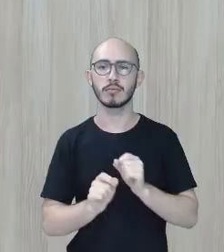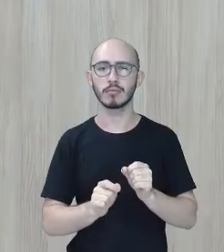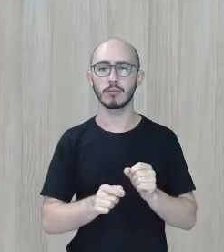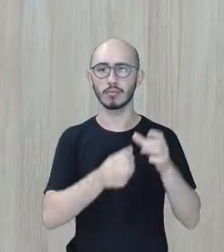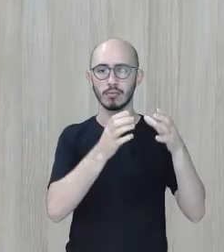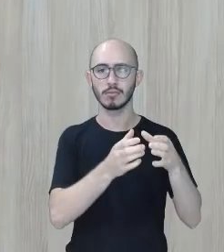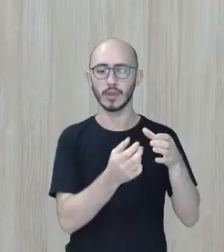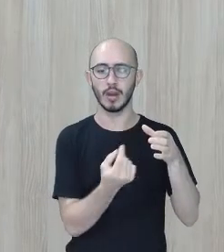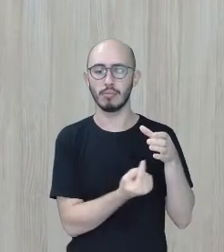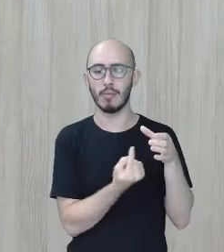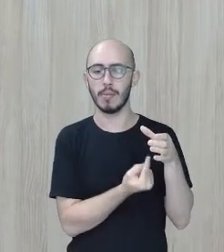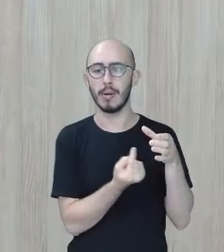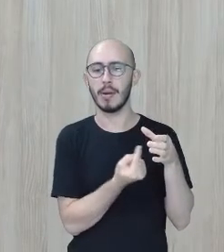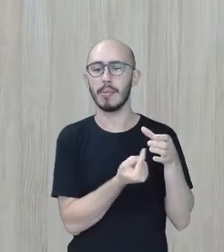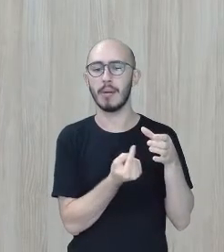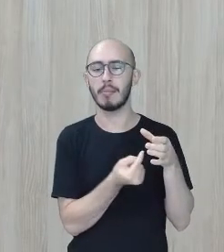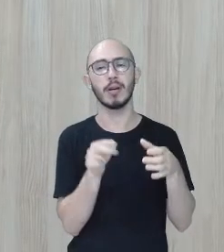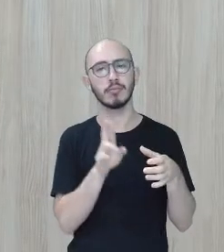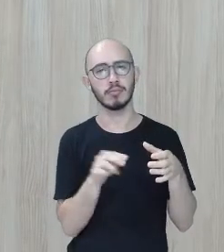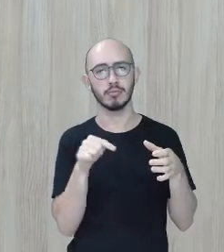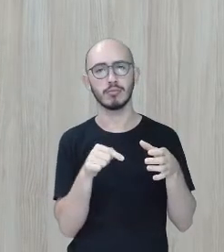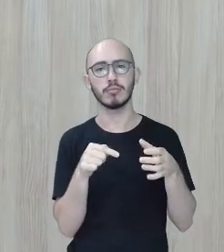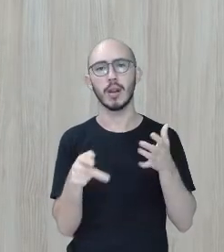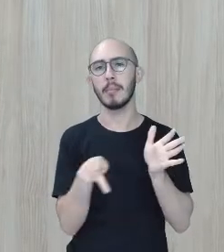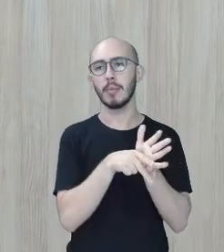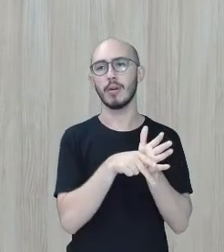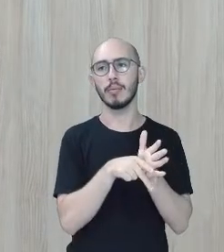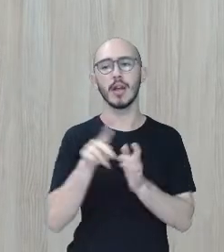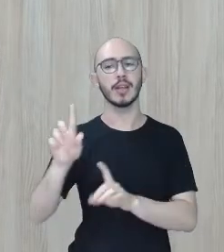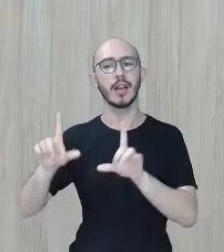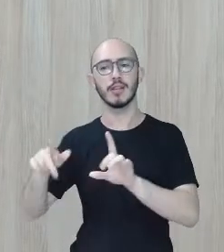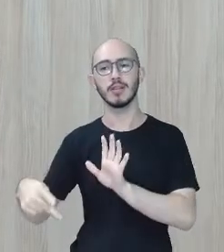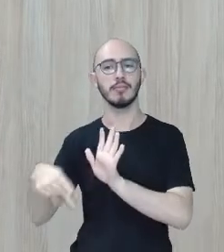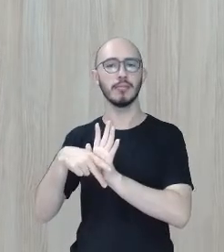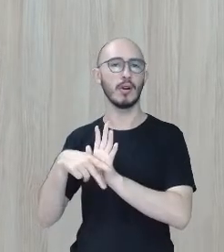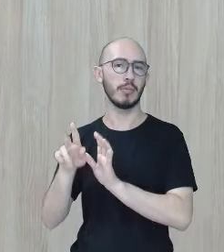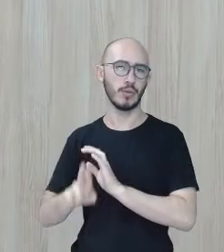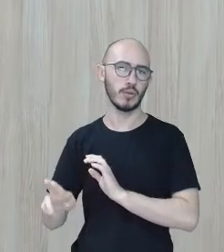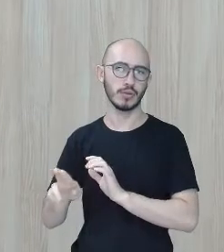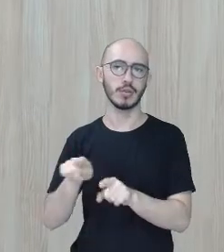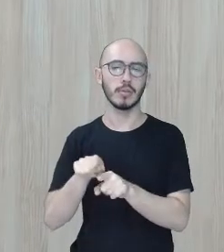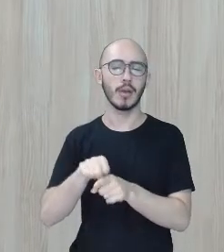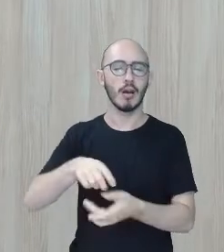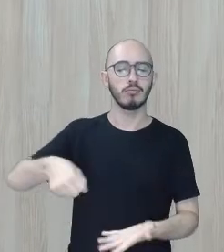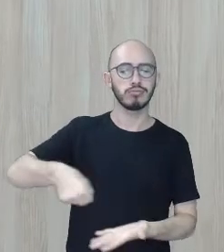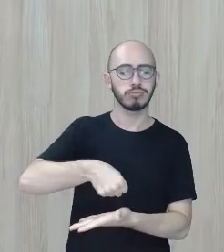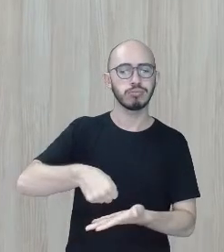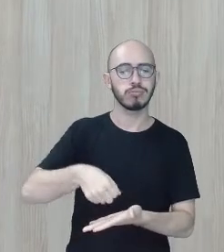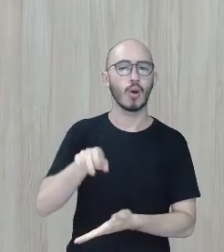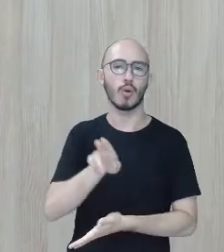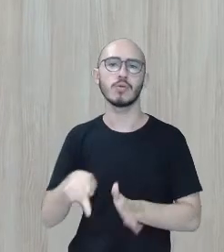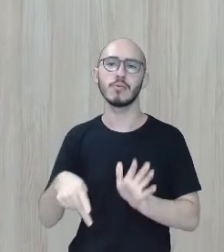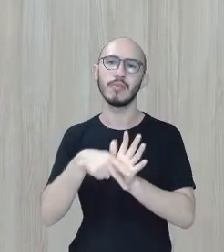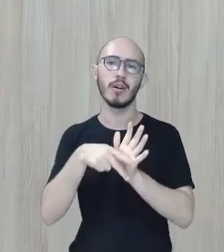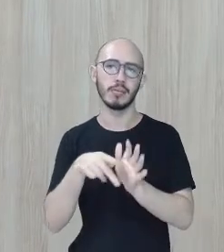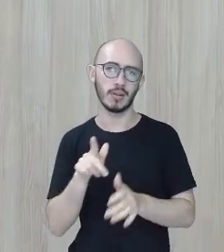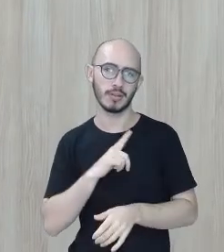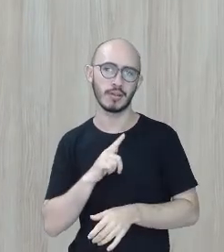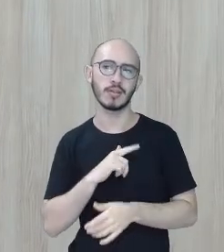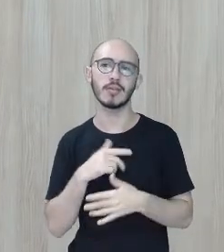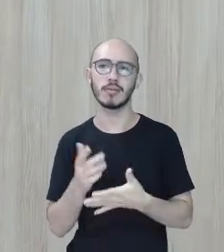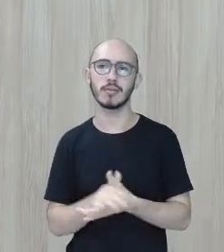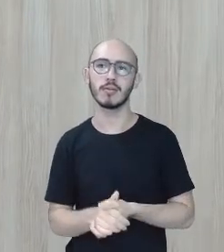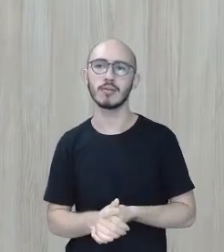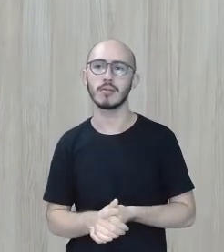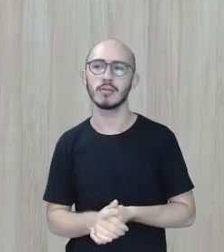tem uma utilidade, a televisão já tem outra, o ferro elétrico, ele é constituído de outra forma, o